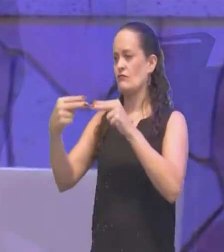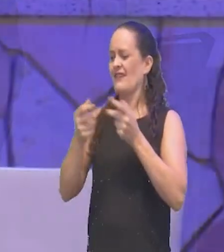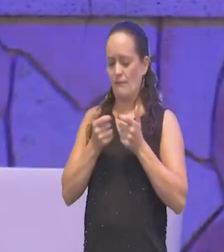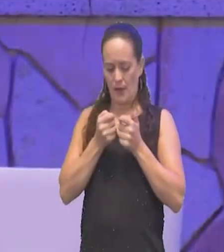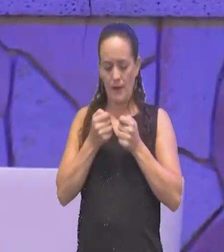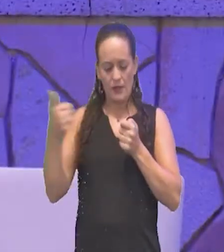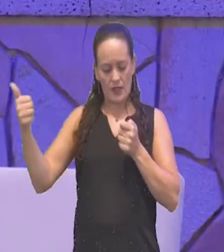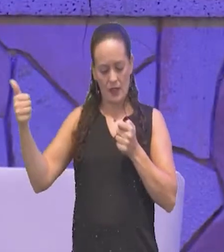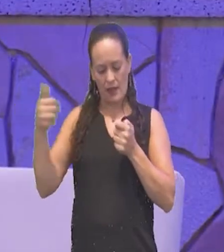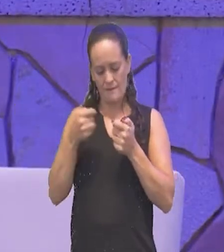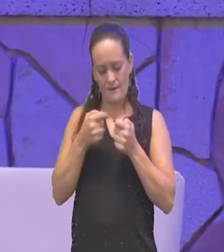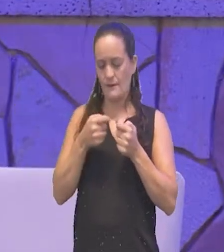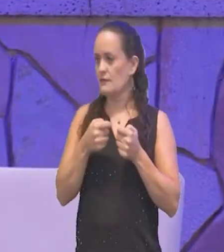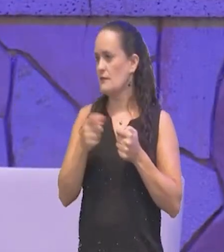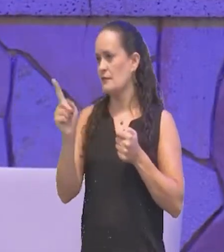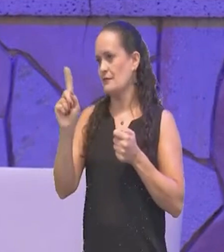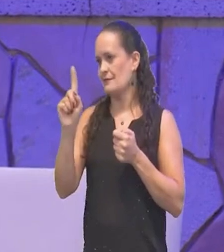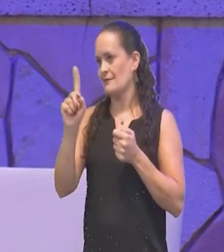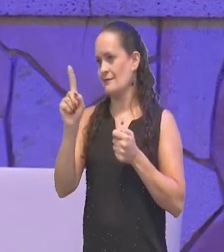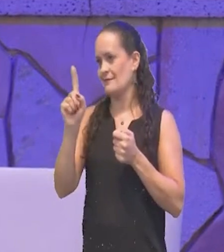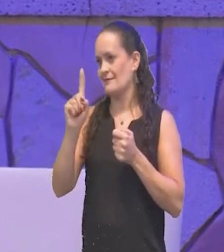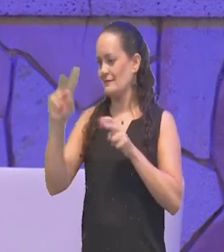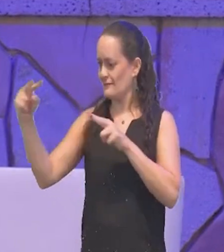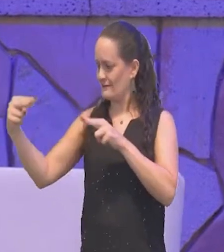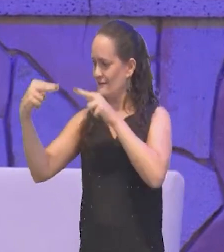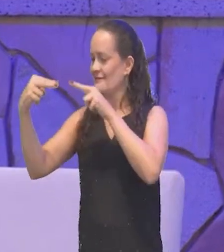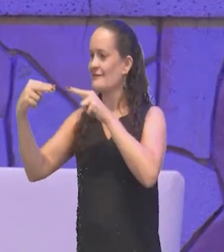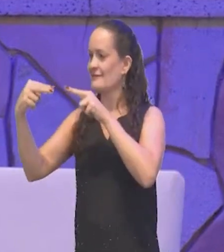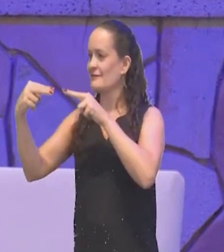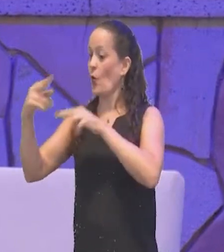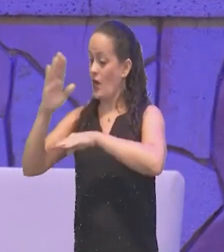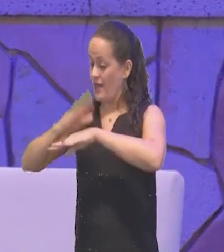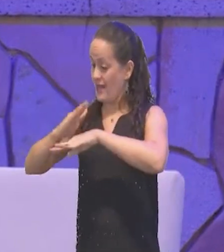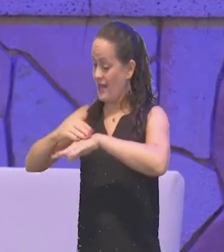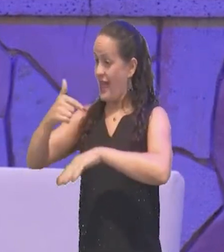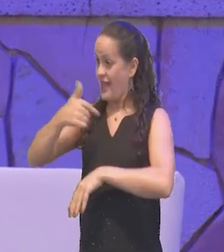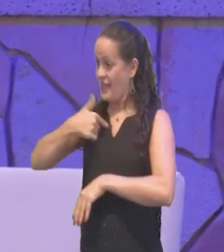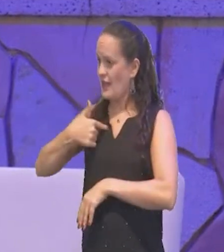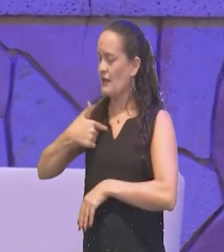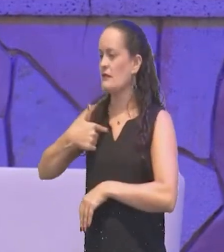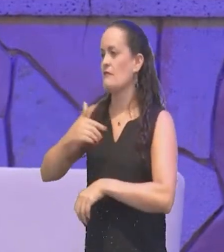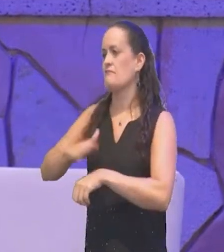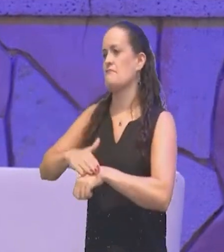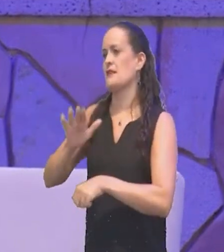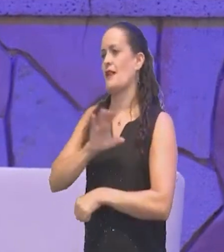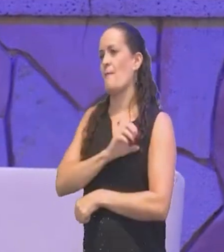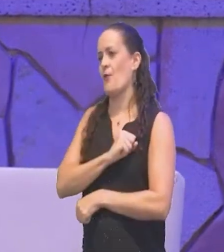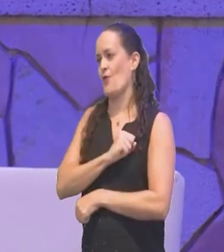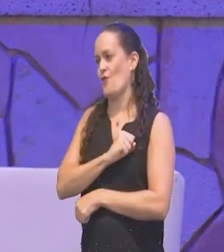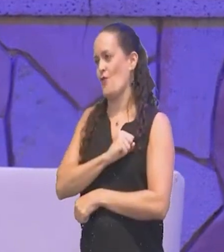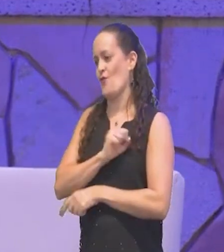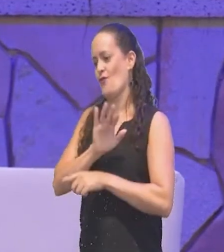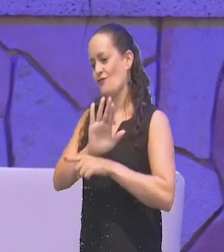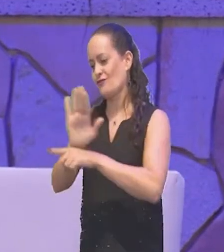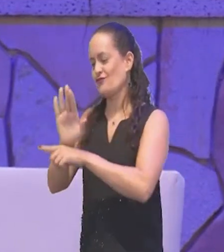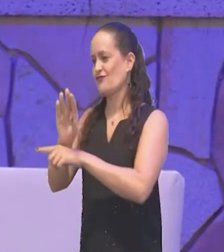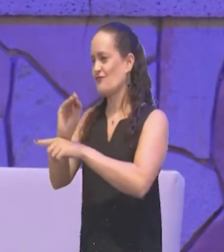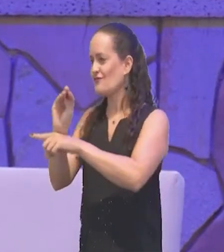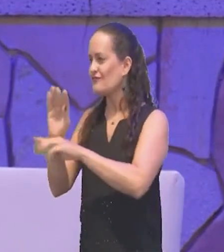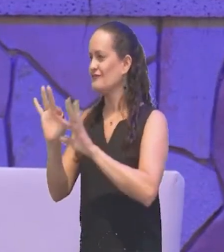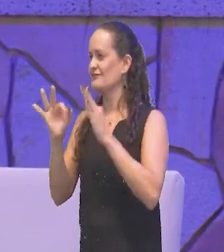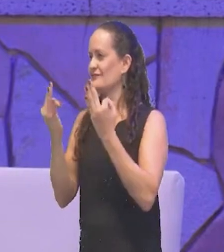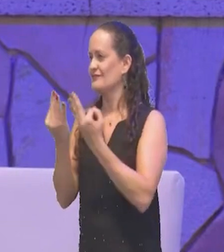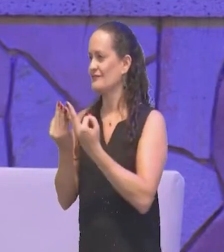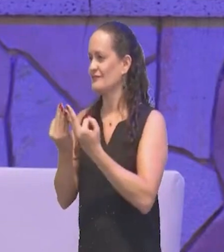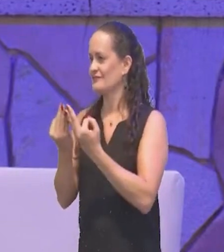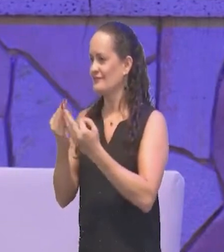Se depender de mim, a minha família será mais amorosa. Se depender de mim,